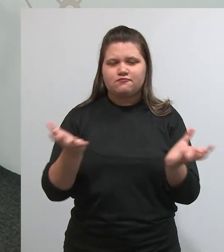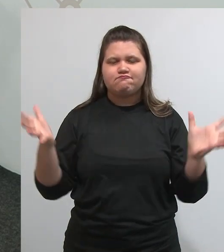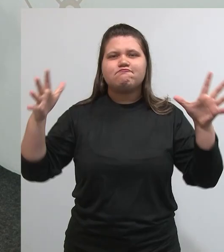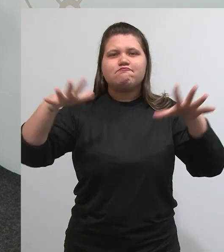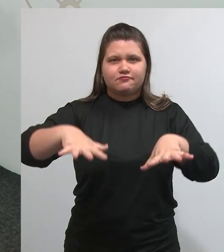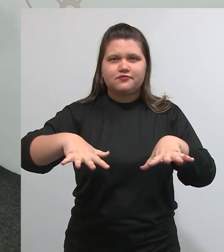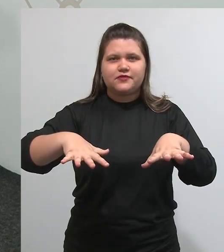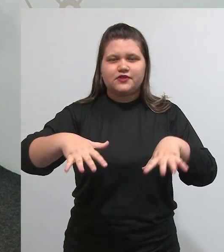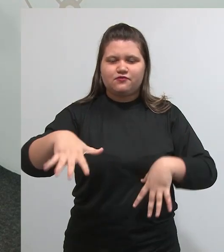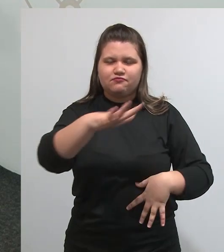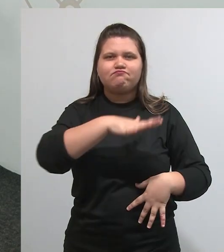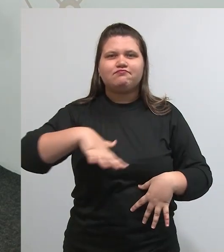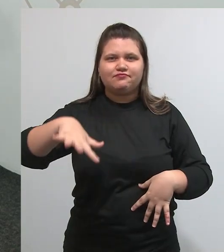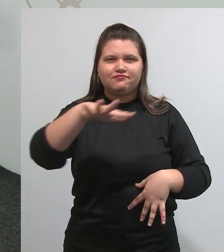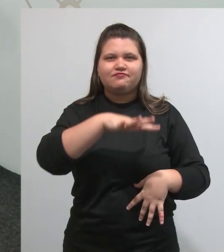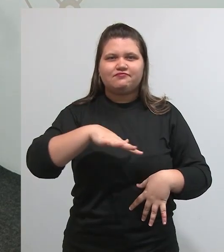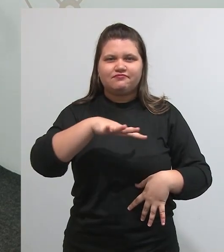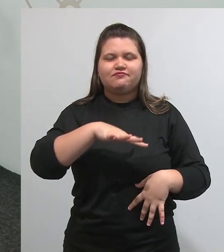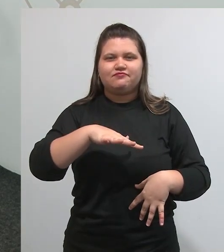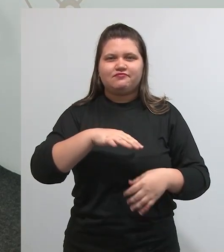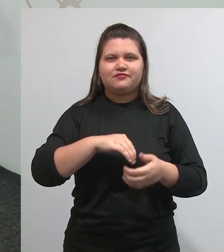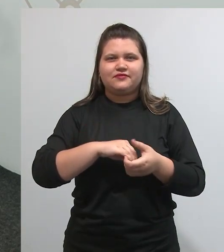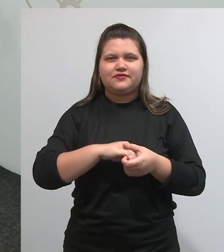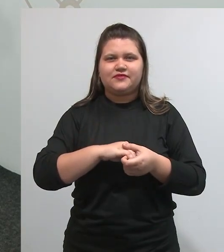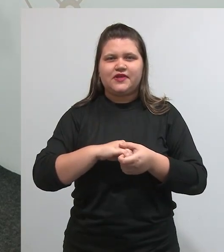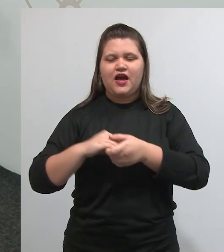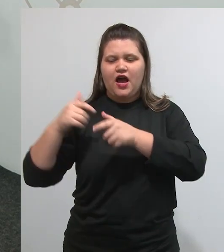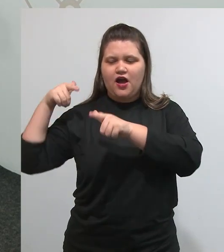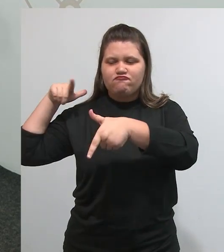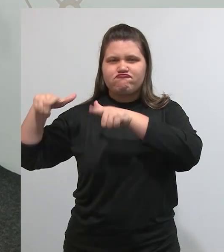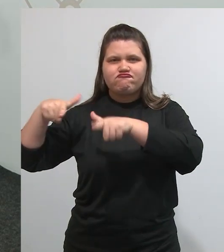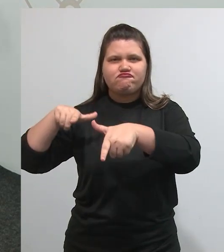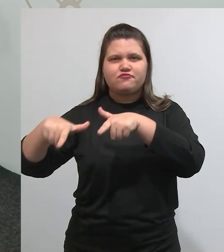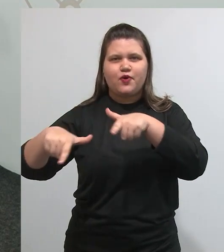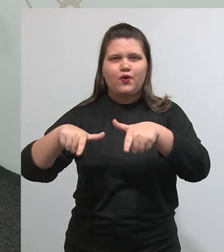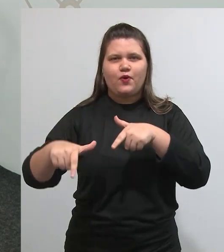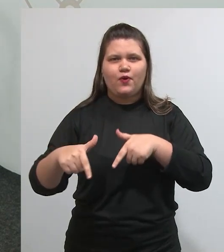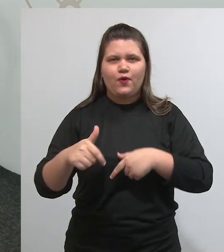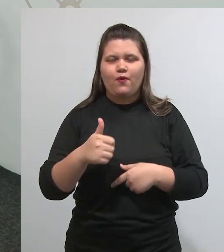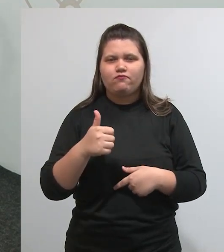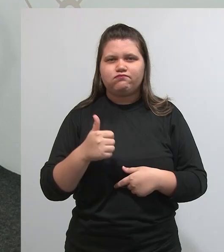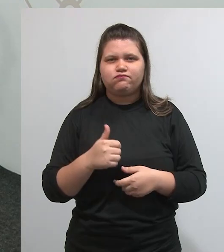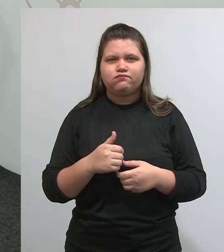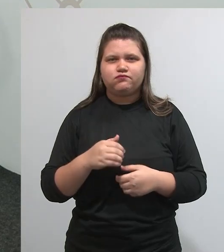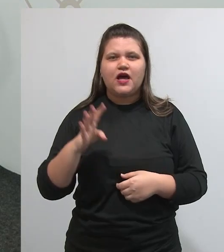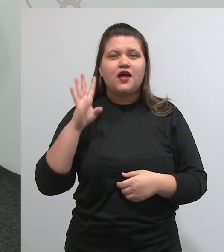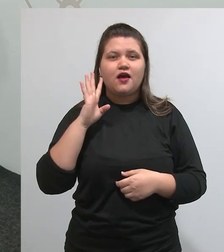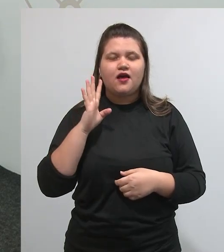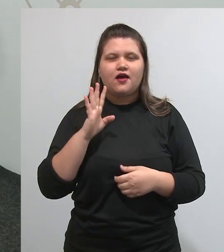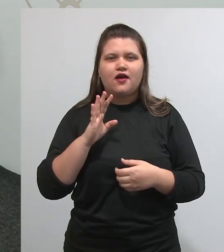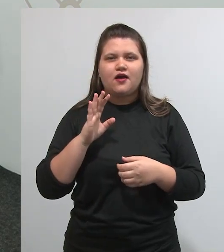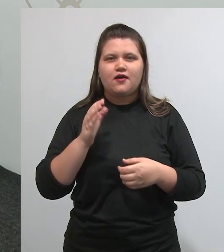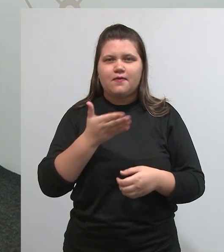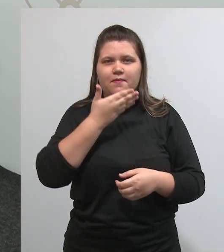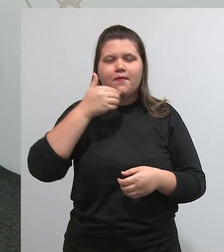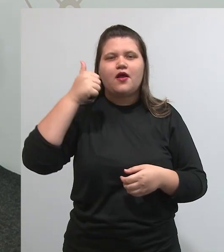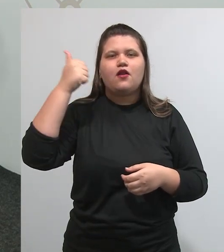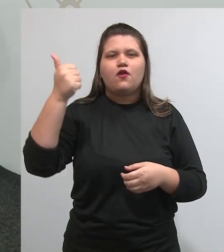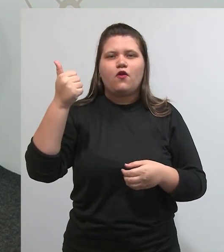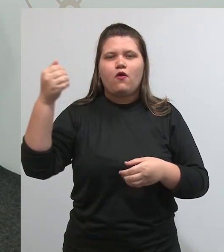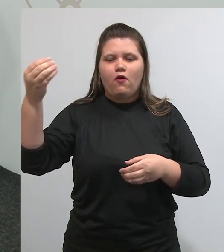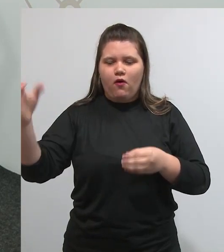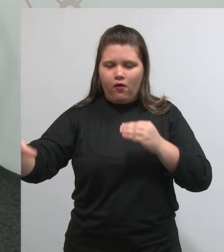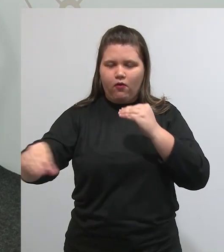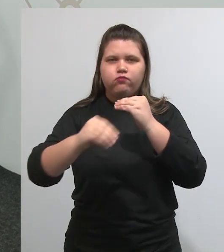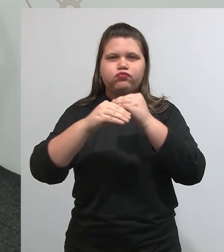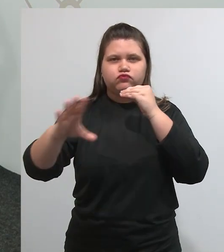foi uma das marcas da sua carreira profissional, né, inúmeras contribuições, não só para Cacoal, mas para